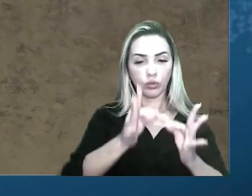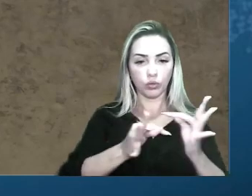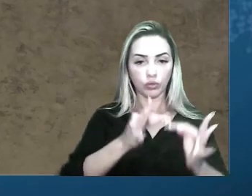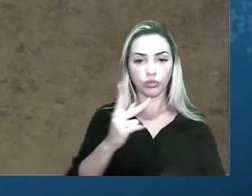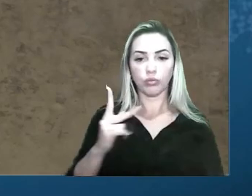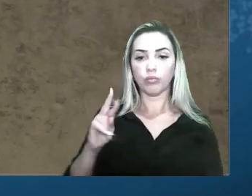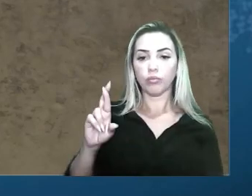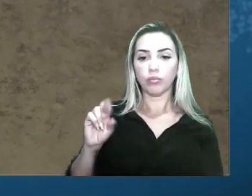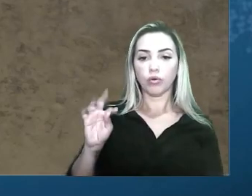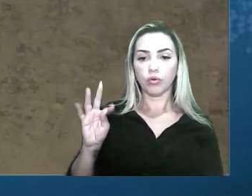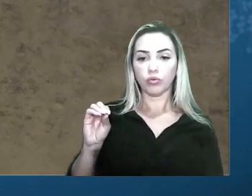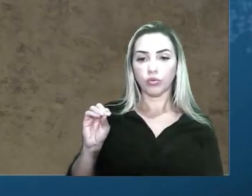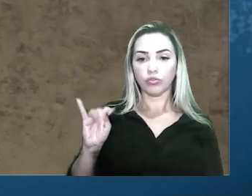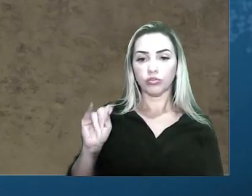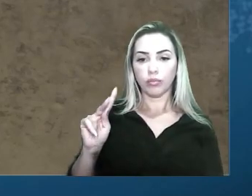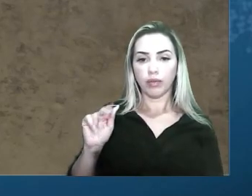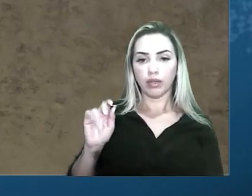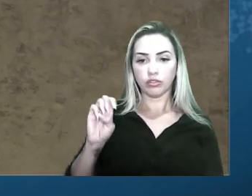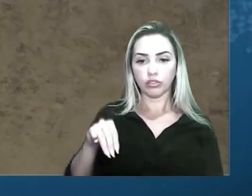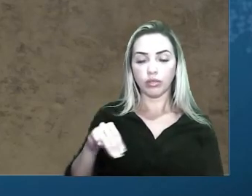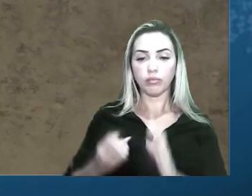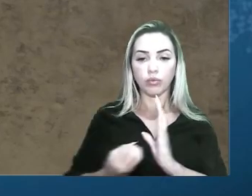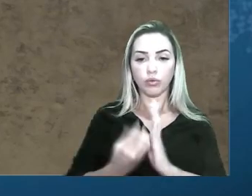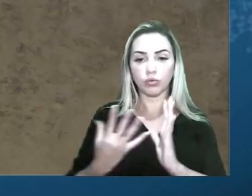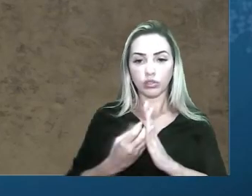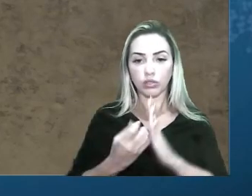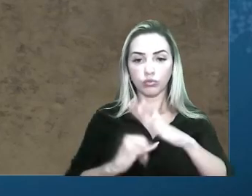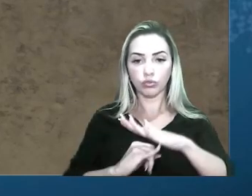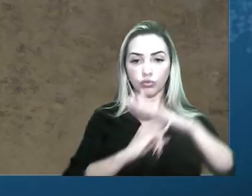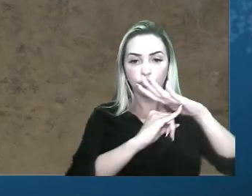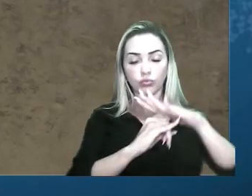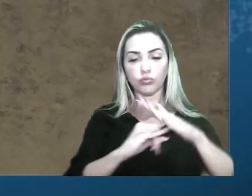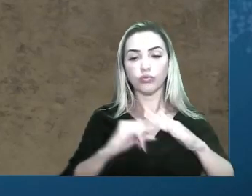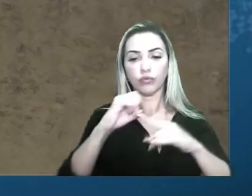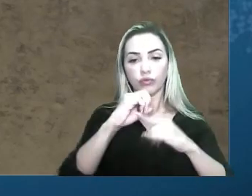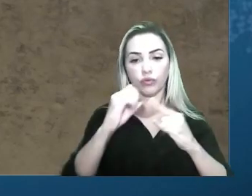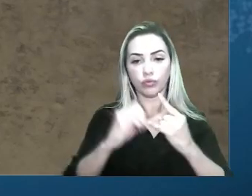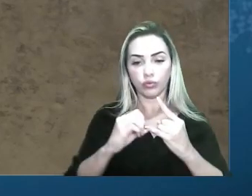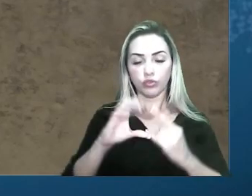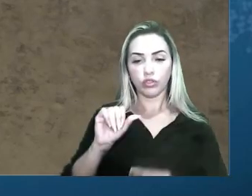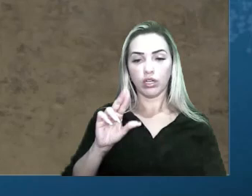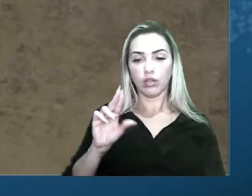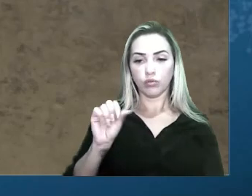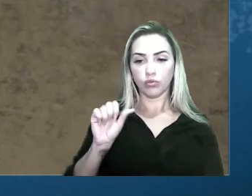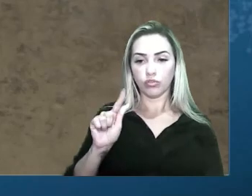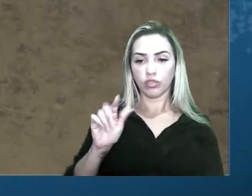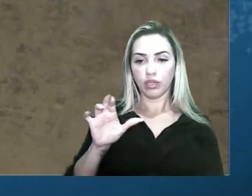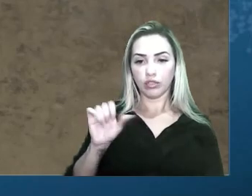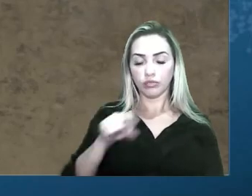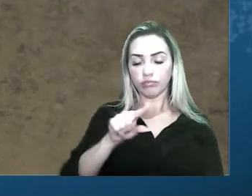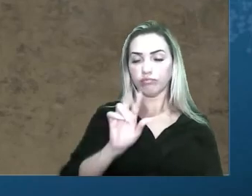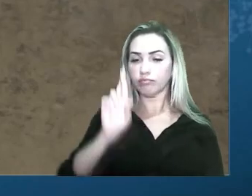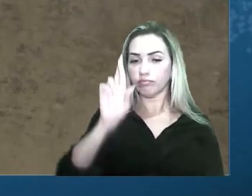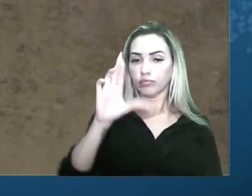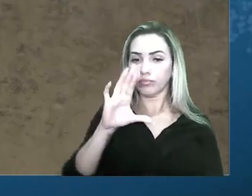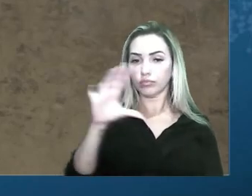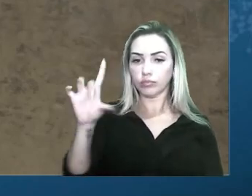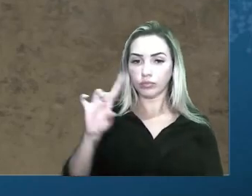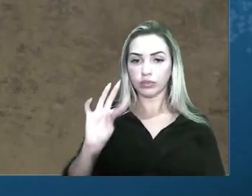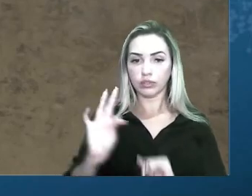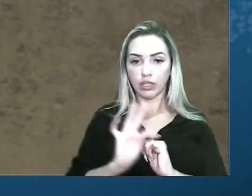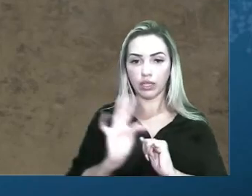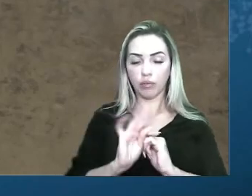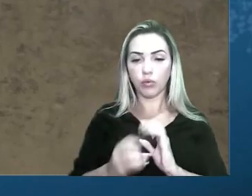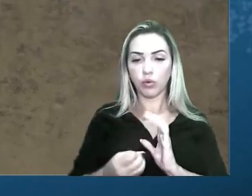prototipagem e produção do Instituto Carlos Chagas da Fiocruz. É coordenador técnico da Unidade de Produção da Fiocruz